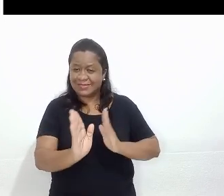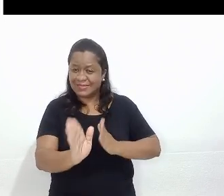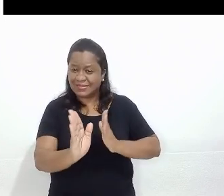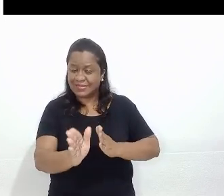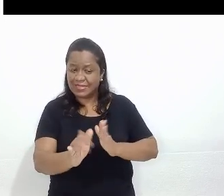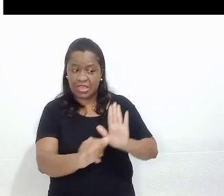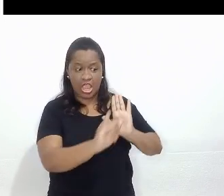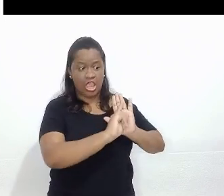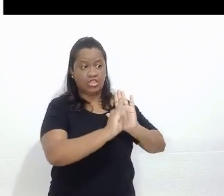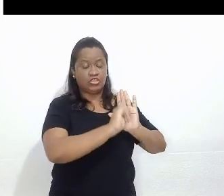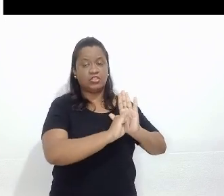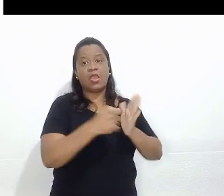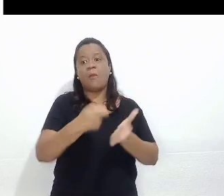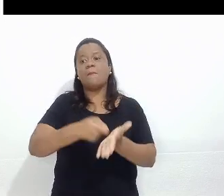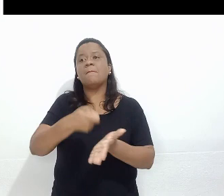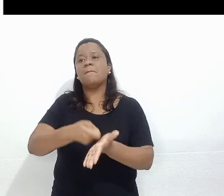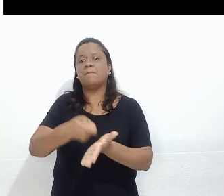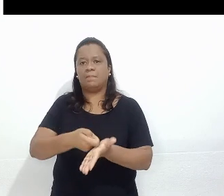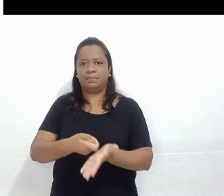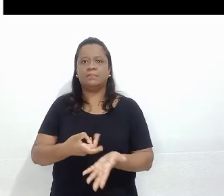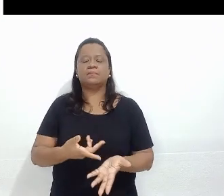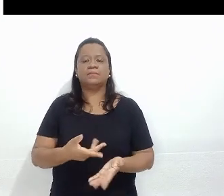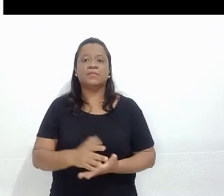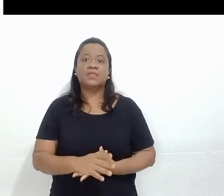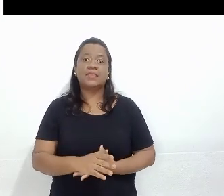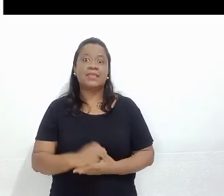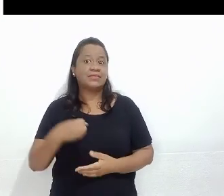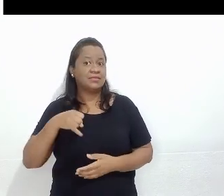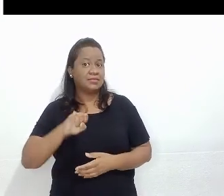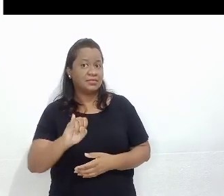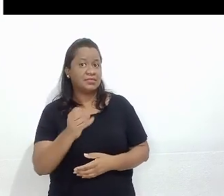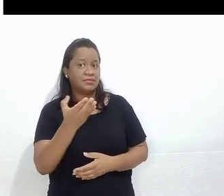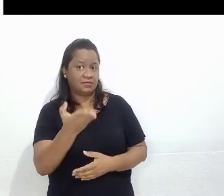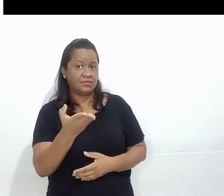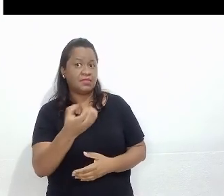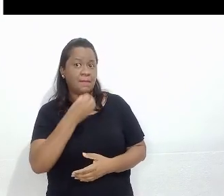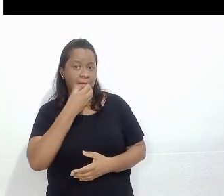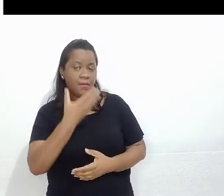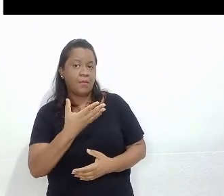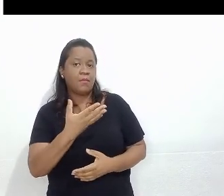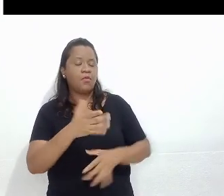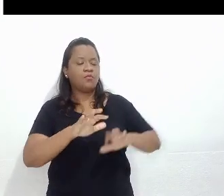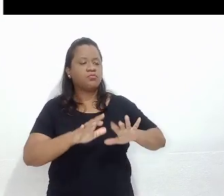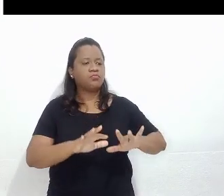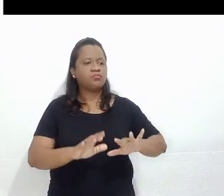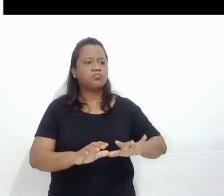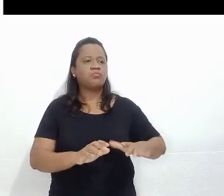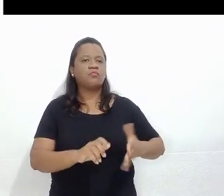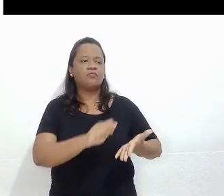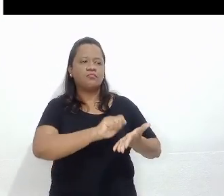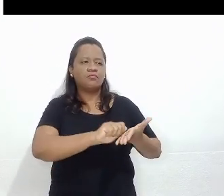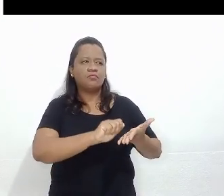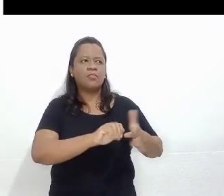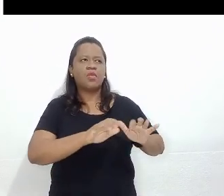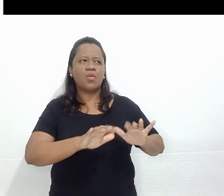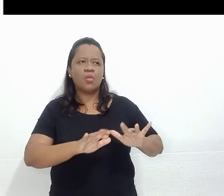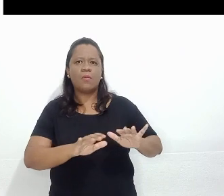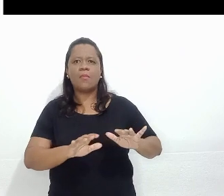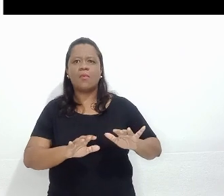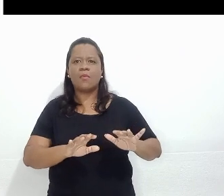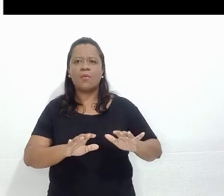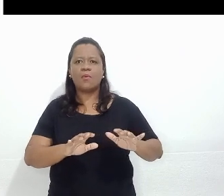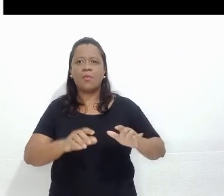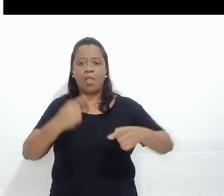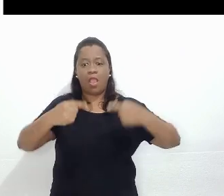um edital exige, né? Mas assim, se você é um bom roteirista, se você faz um bom argumento, uma boa sinopse, tudo isso,